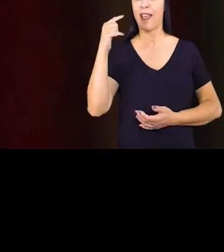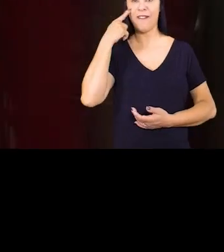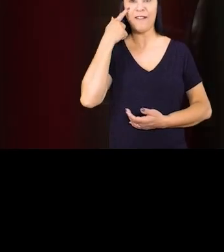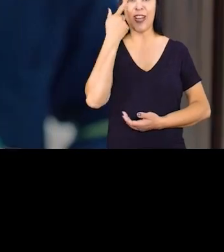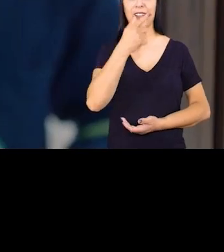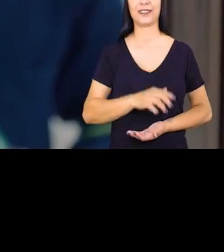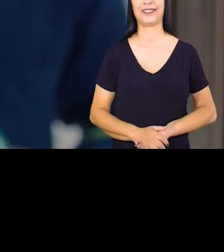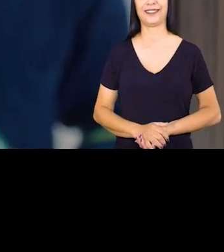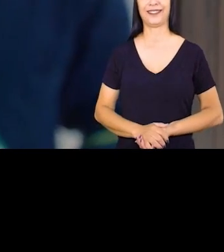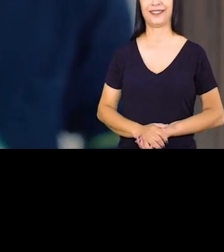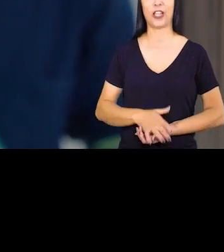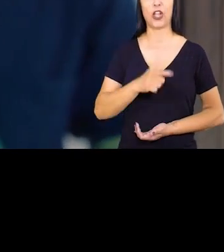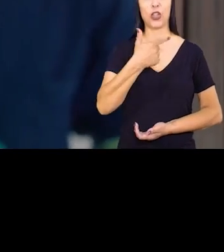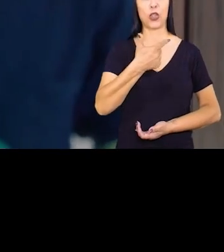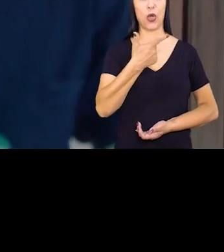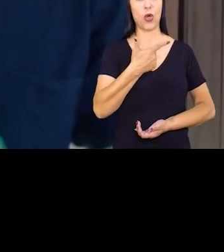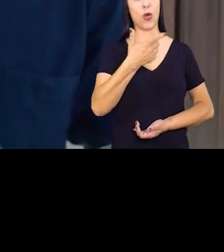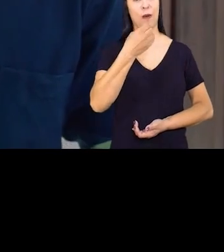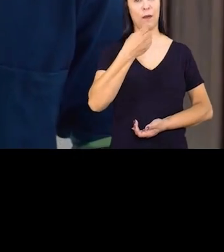Flavinha, vem ver seu pai.